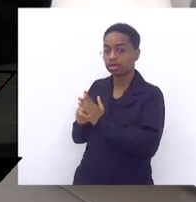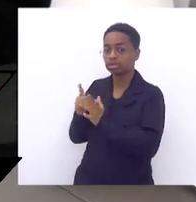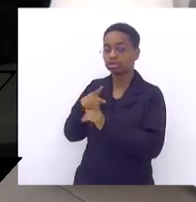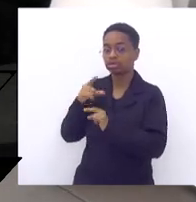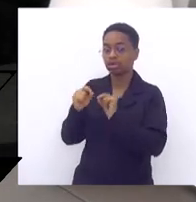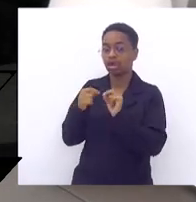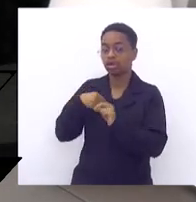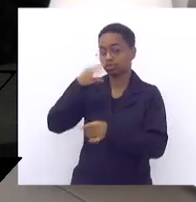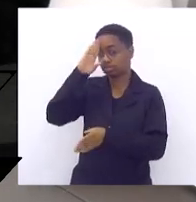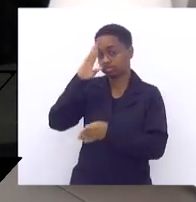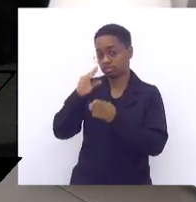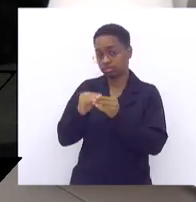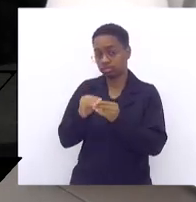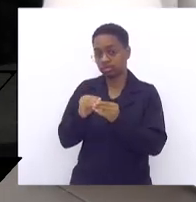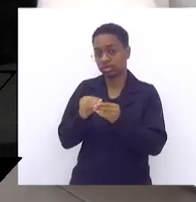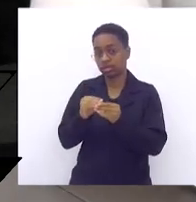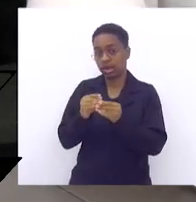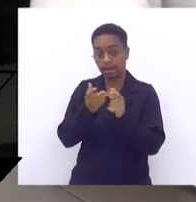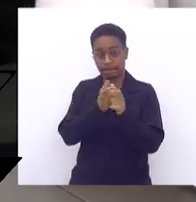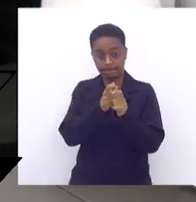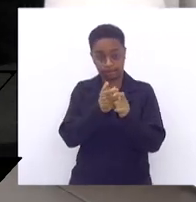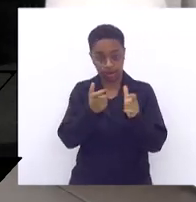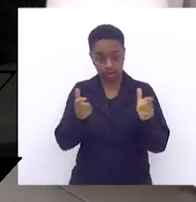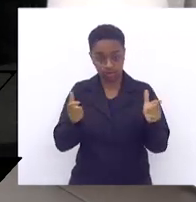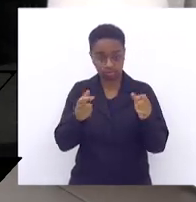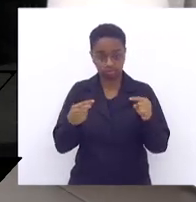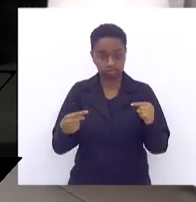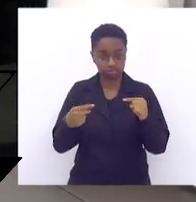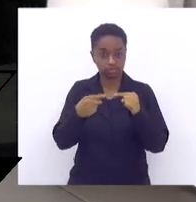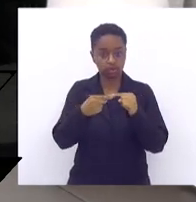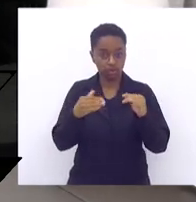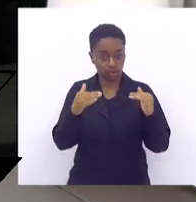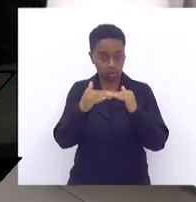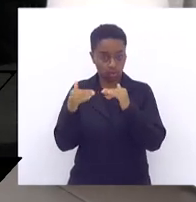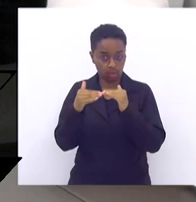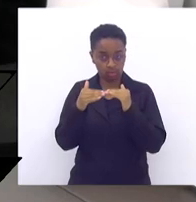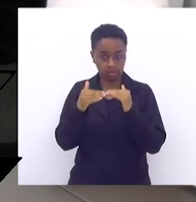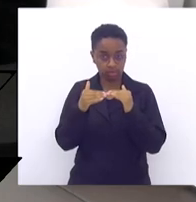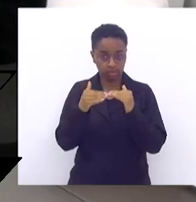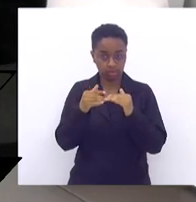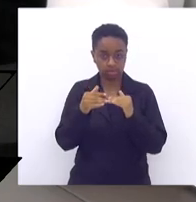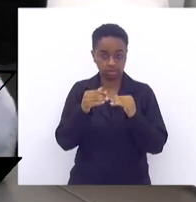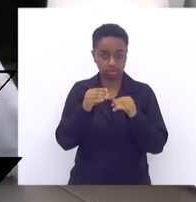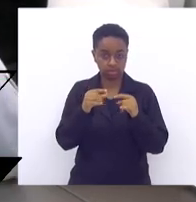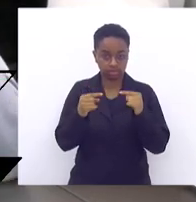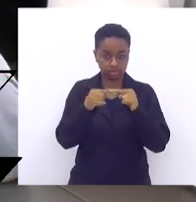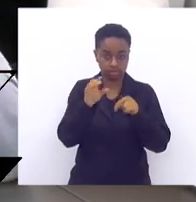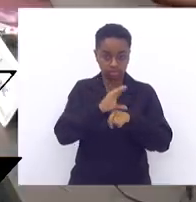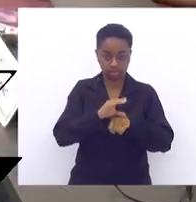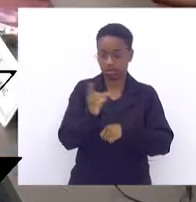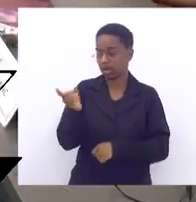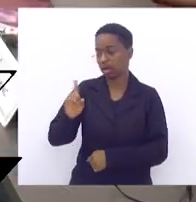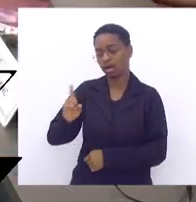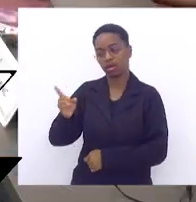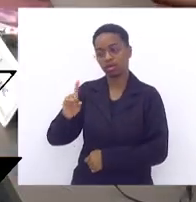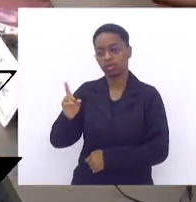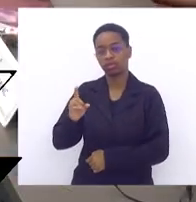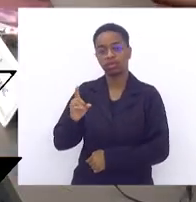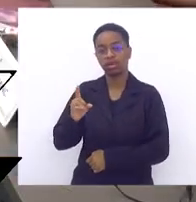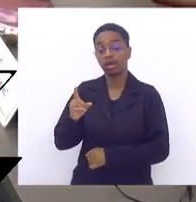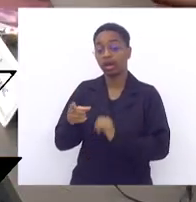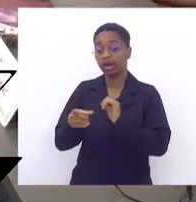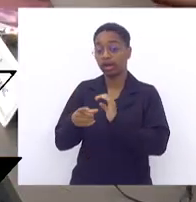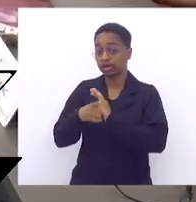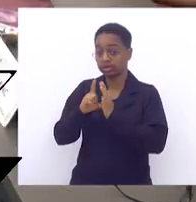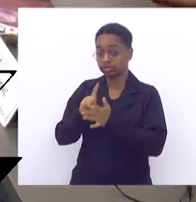que eu entendi, passou por maioria pela constitucionalidade. Não. O projeto anterior... Na verdade, a discussão